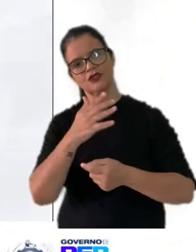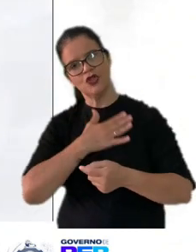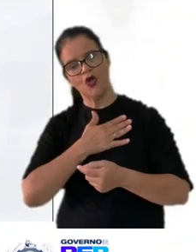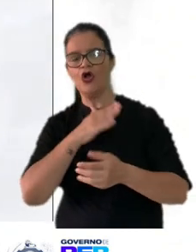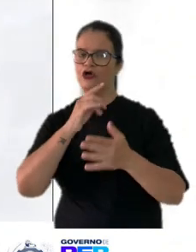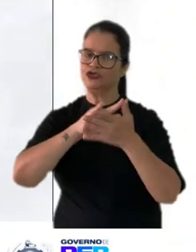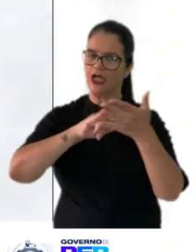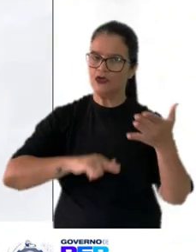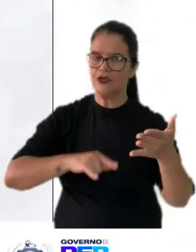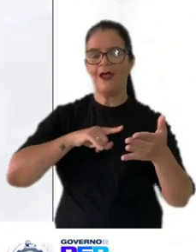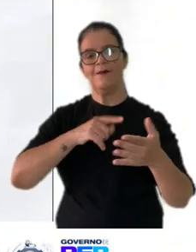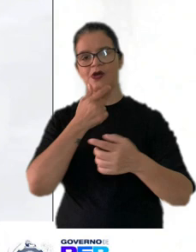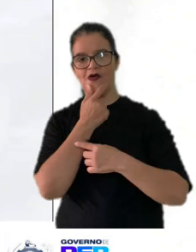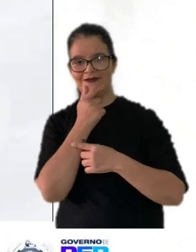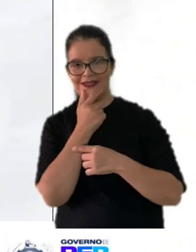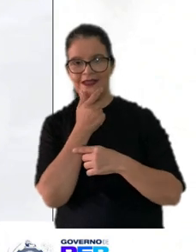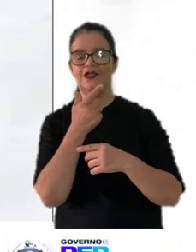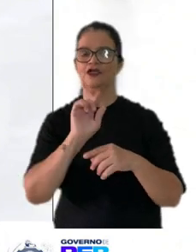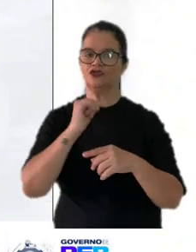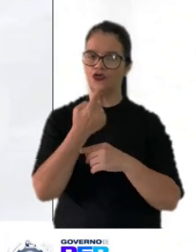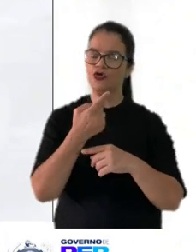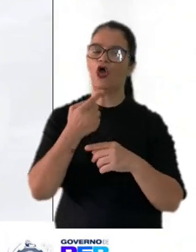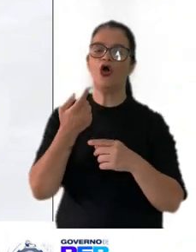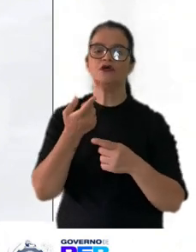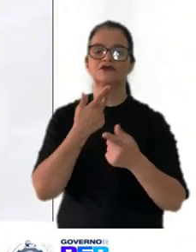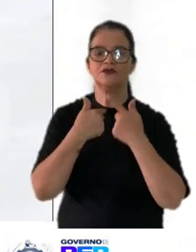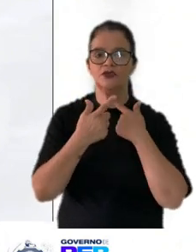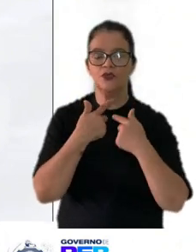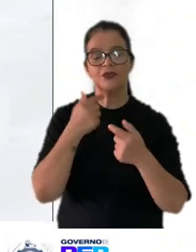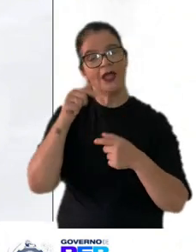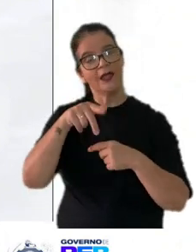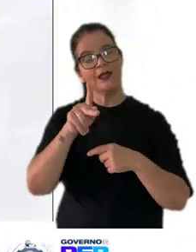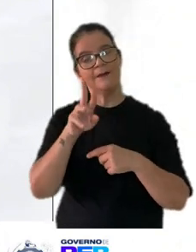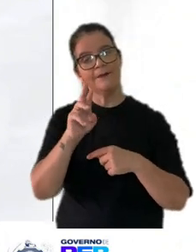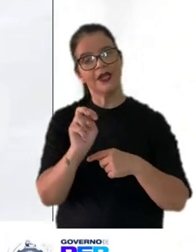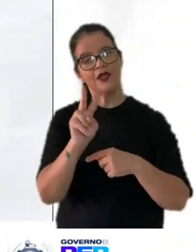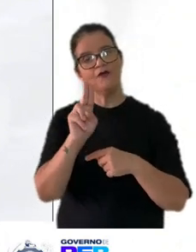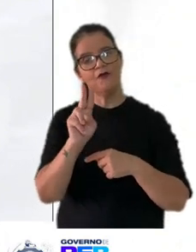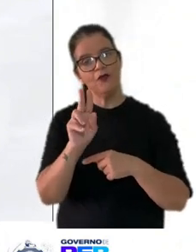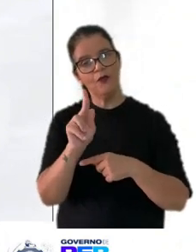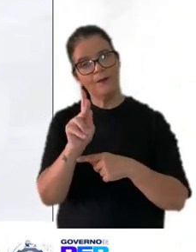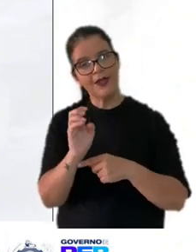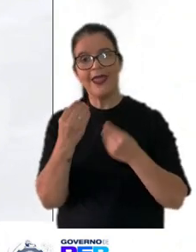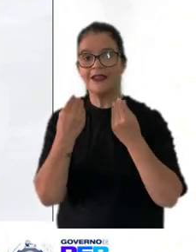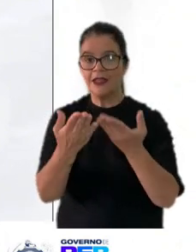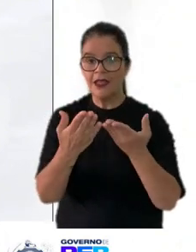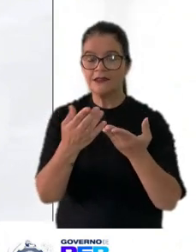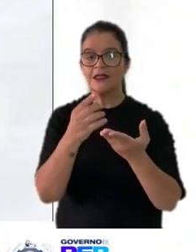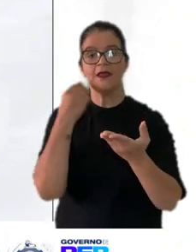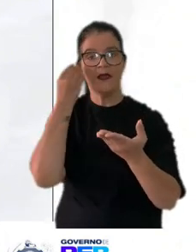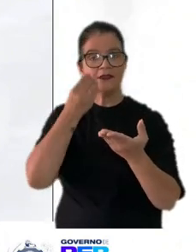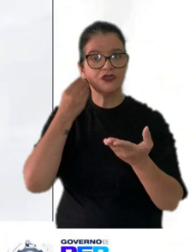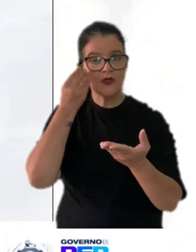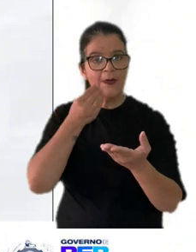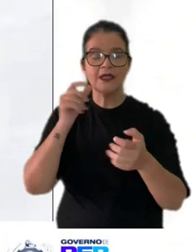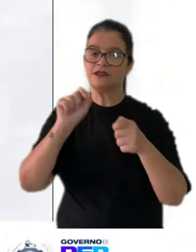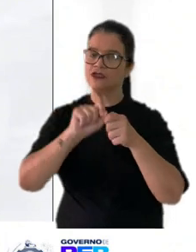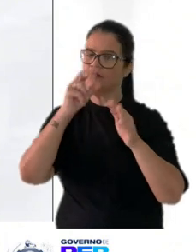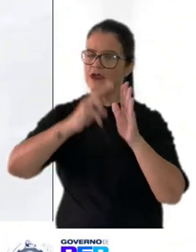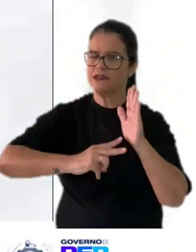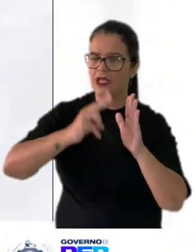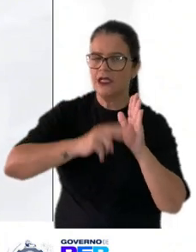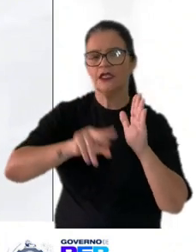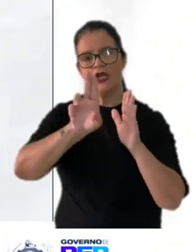inglês né o nosso intuito aqui no Prevup é trazer para vocês essa experiência de fazer as leituras usar as